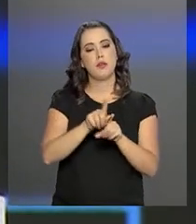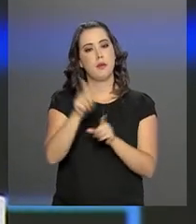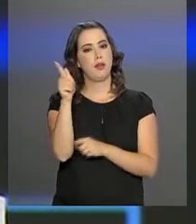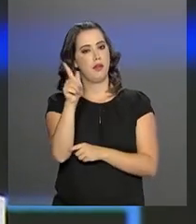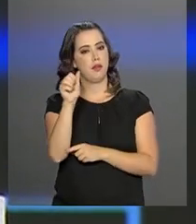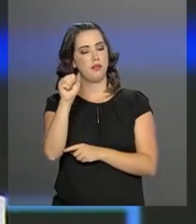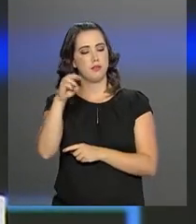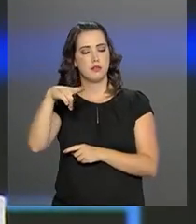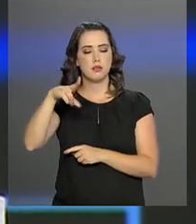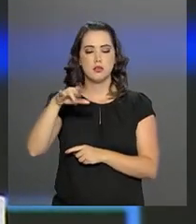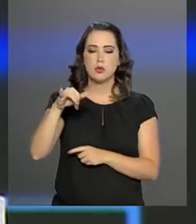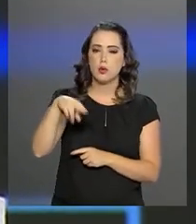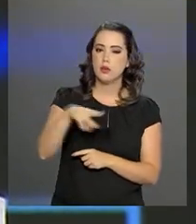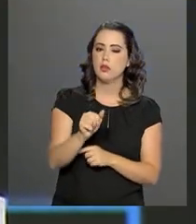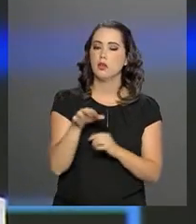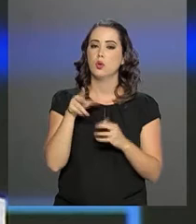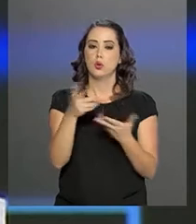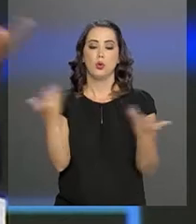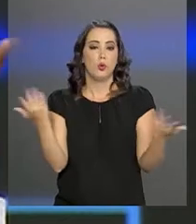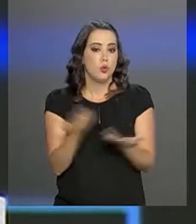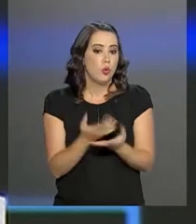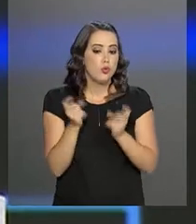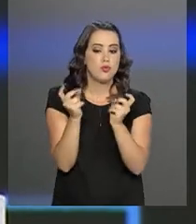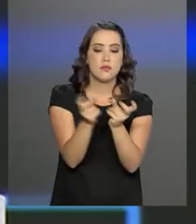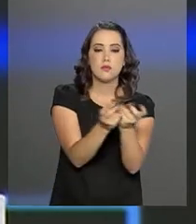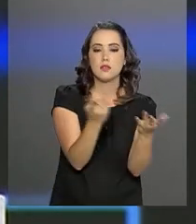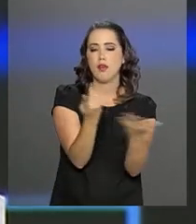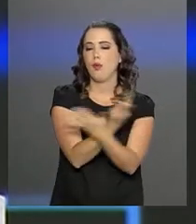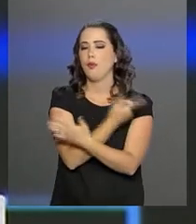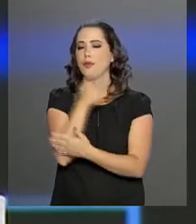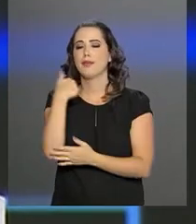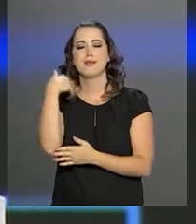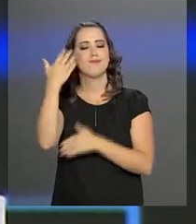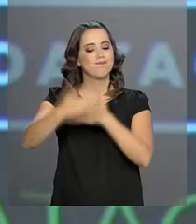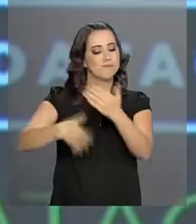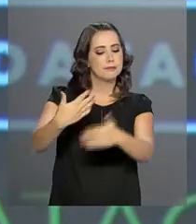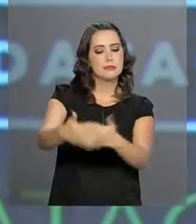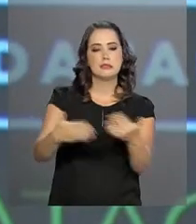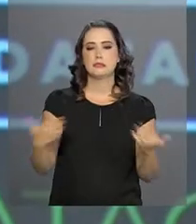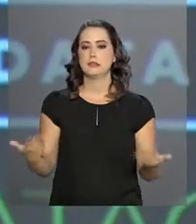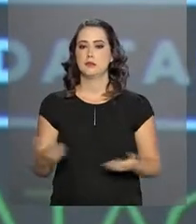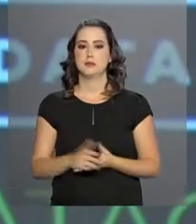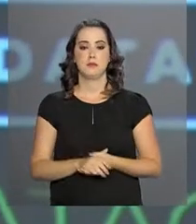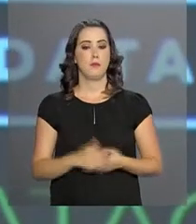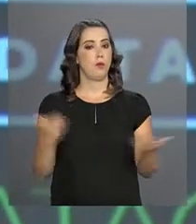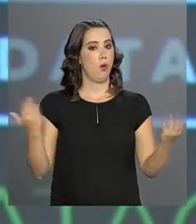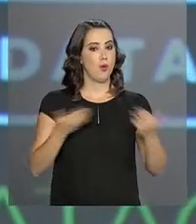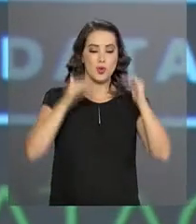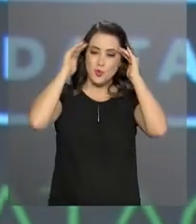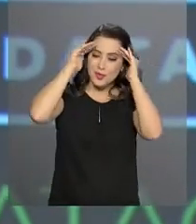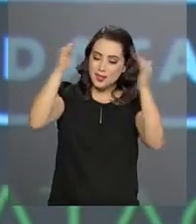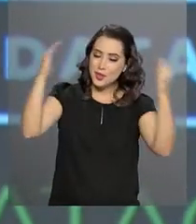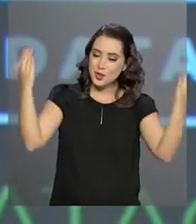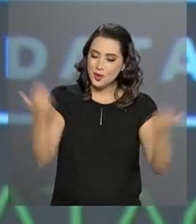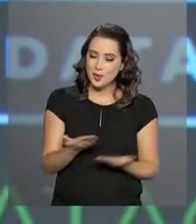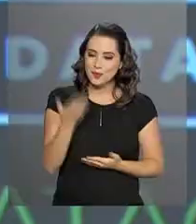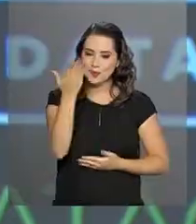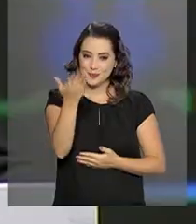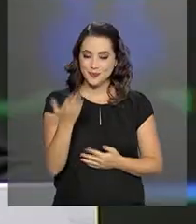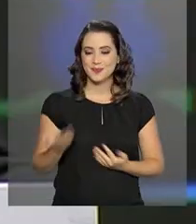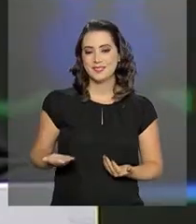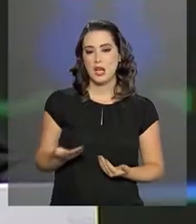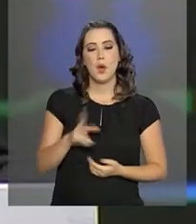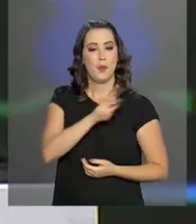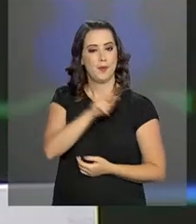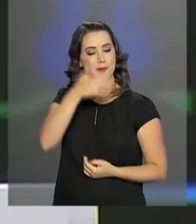que hoje está sendo cada vez mais bem desenvolvido. Homenageado no evento, o presidente Michel